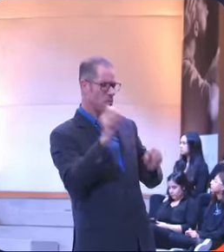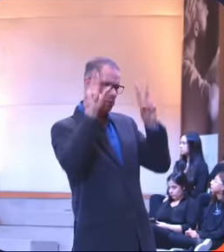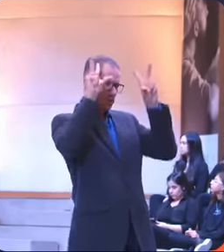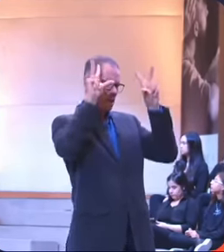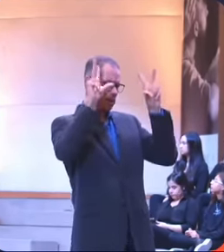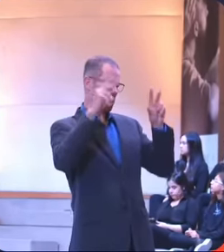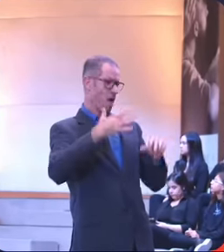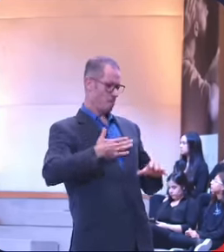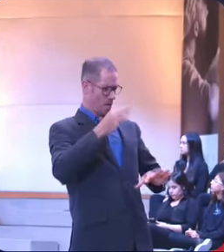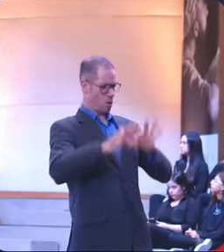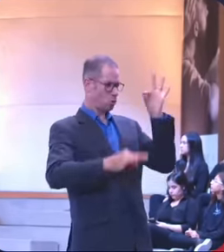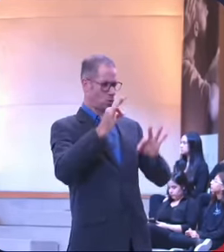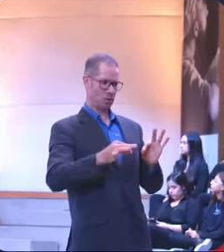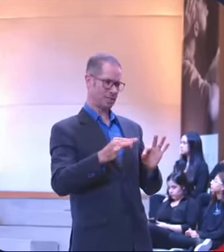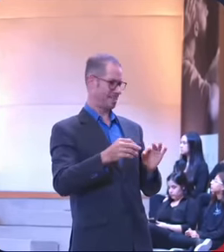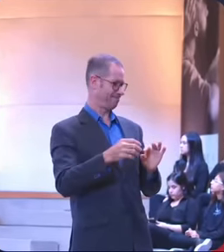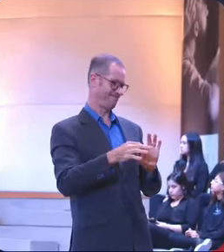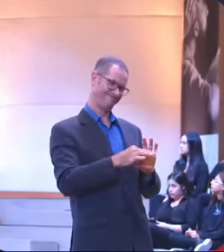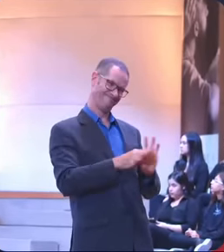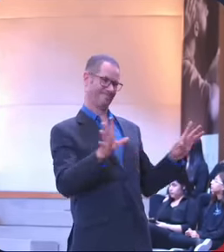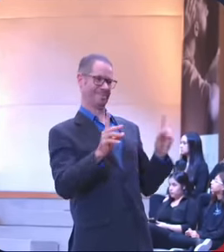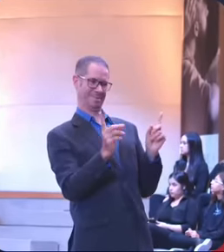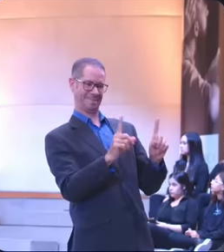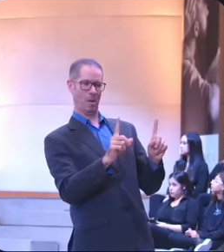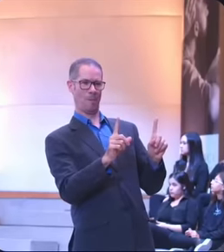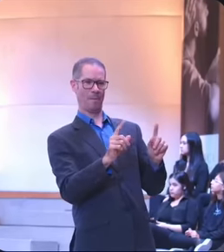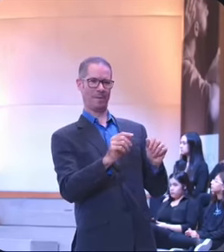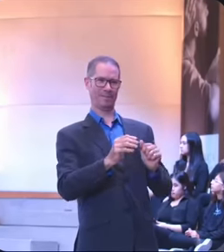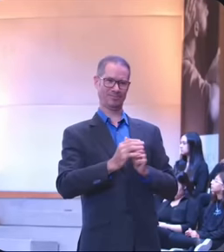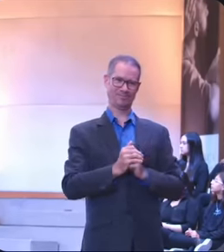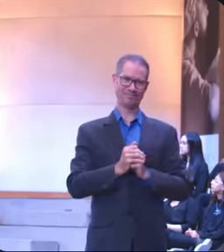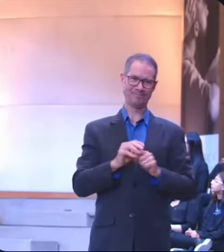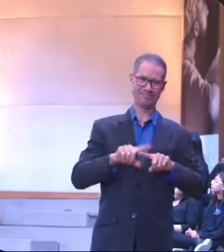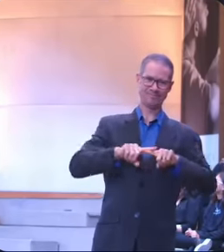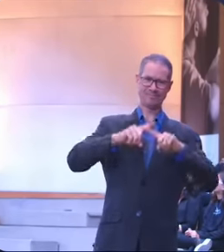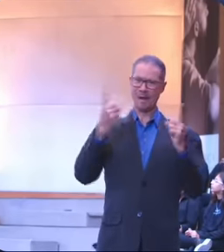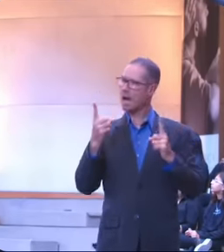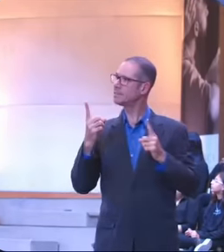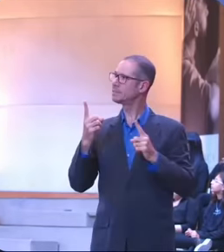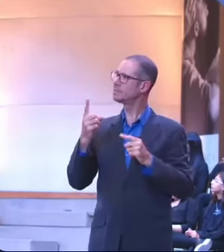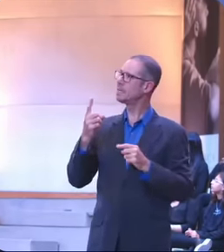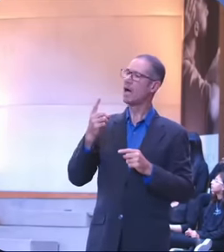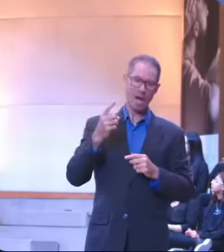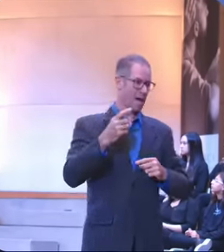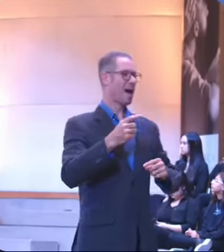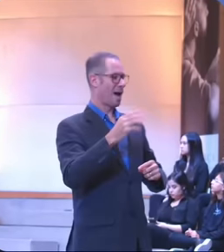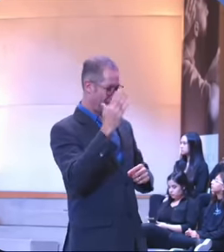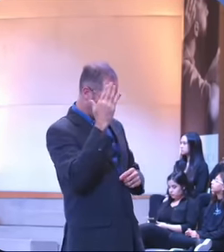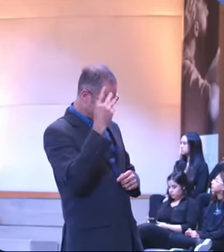minha justiça não permite isso. Mas eu estou ouvindo a tua oração,